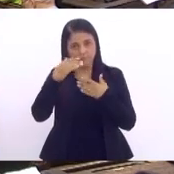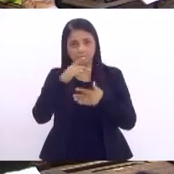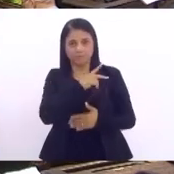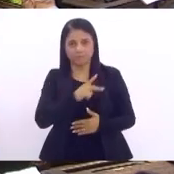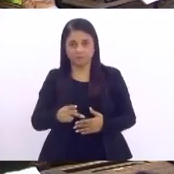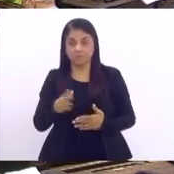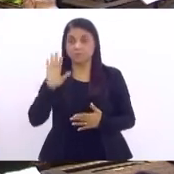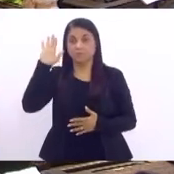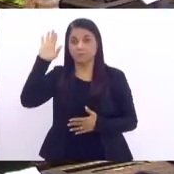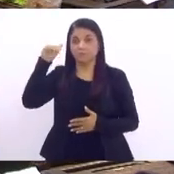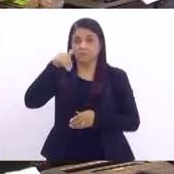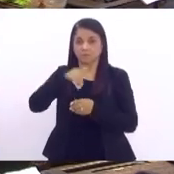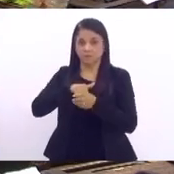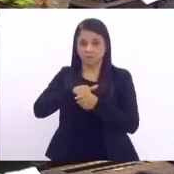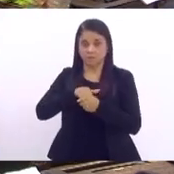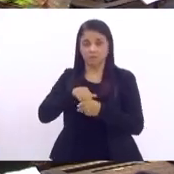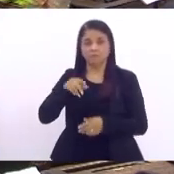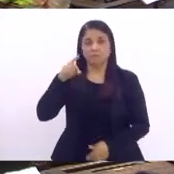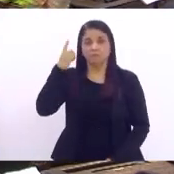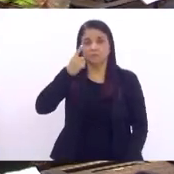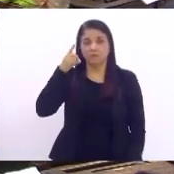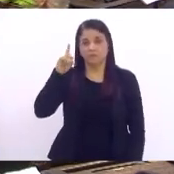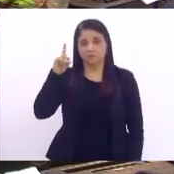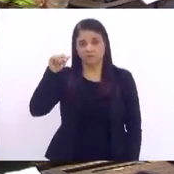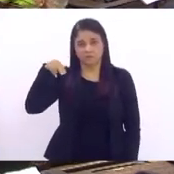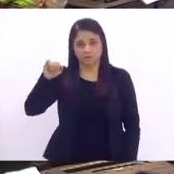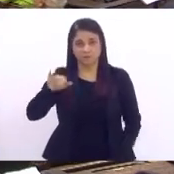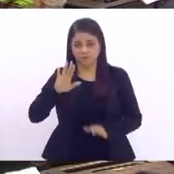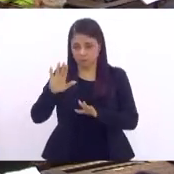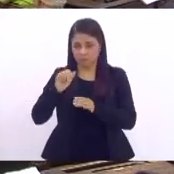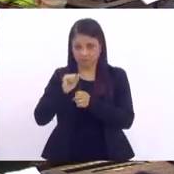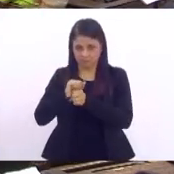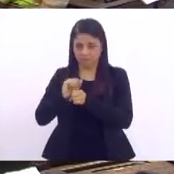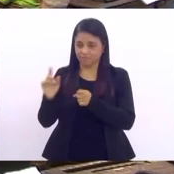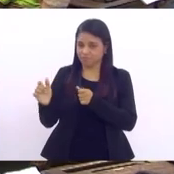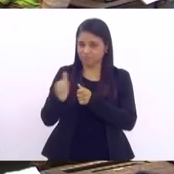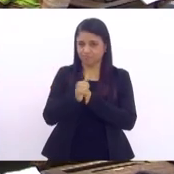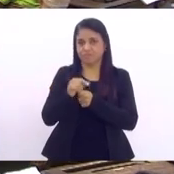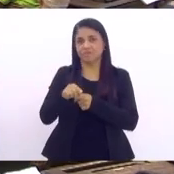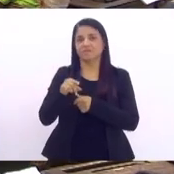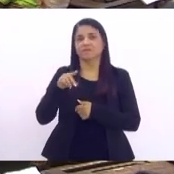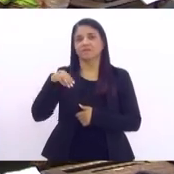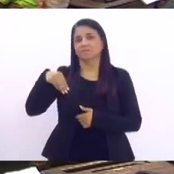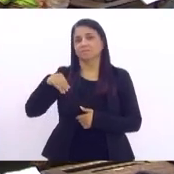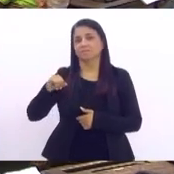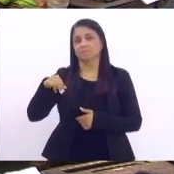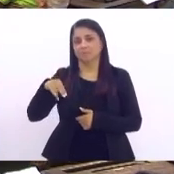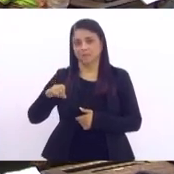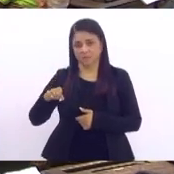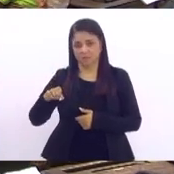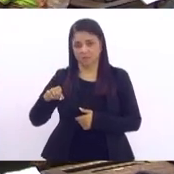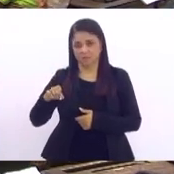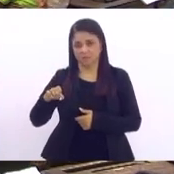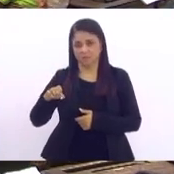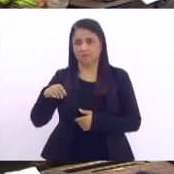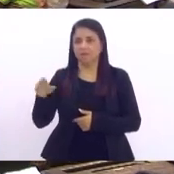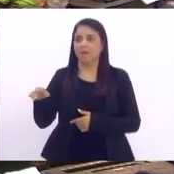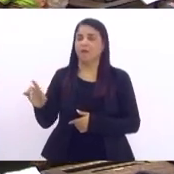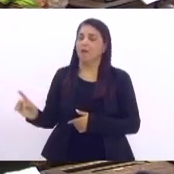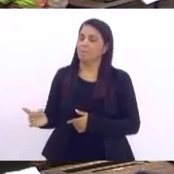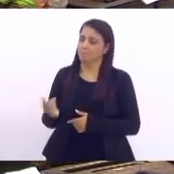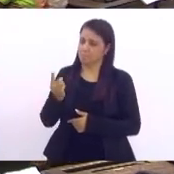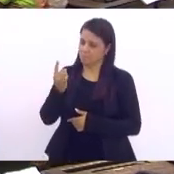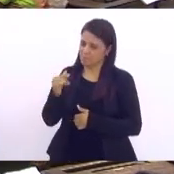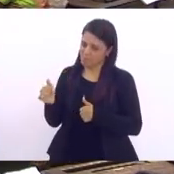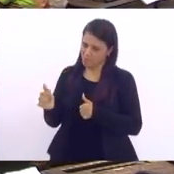Dani, deixa eu só conceder Mink primeiro, que ele já tinha. Não, pode ser Dani, primeiras damas, não é, Mink? Ah, Dani, com certeza. Fique à vontade, Dani, deputado então,